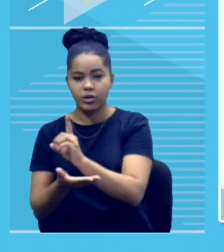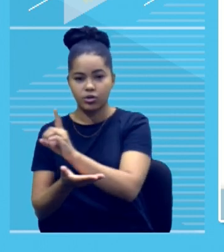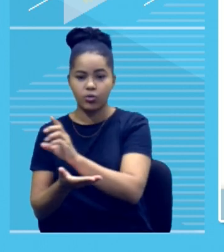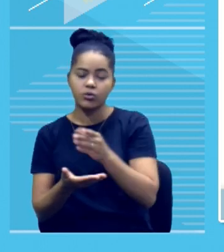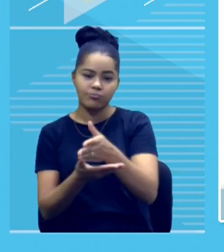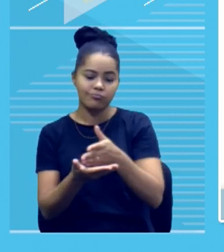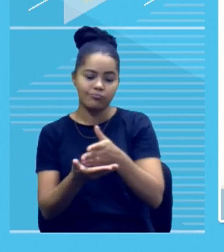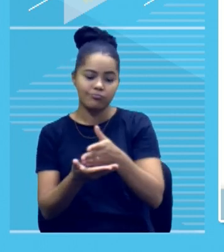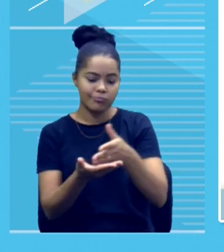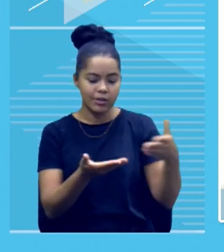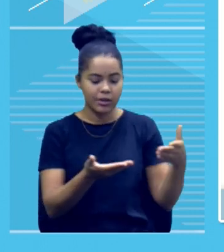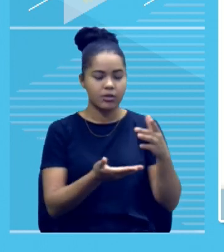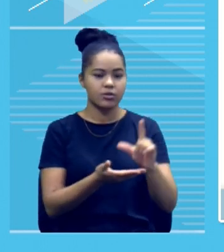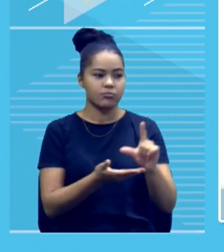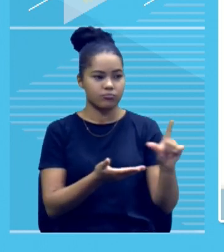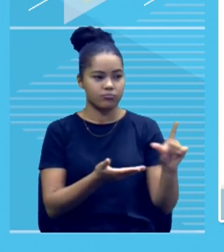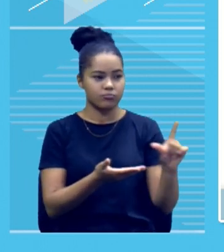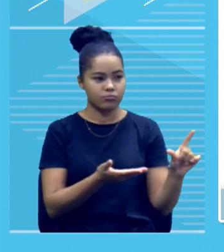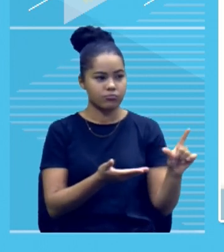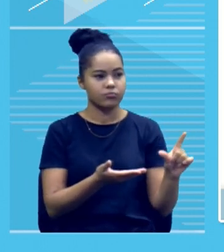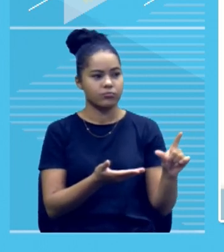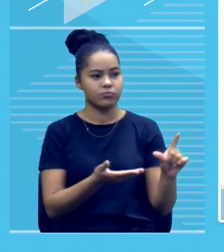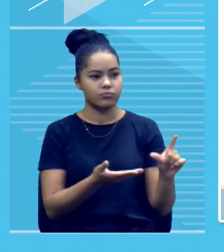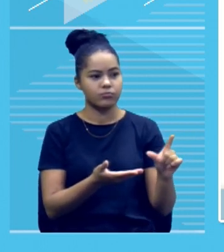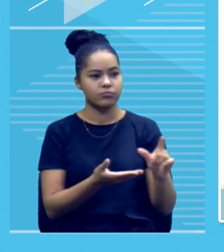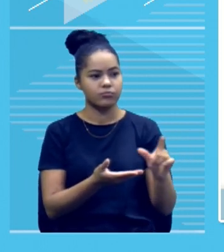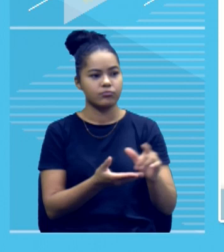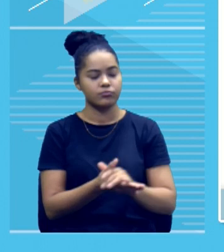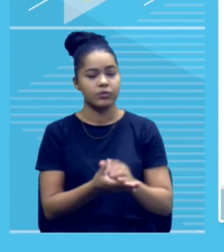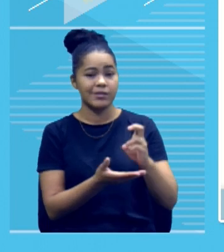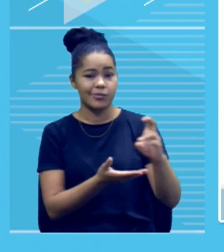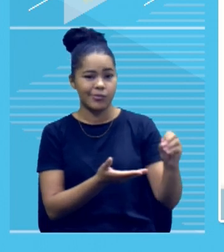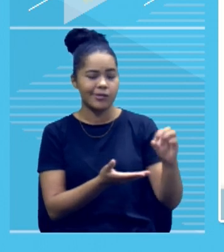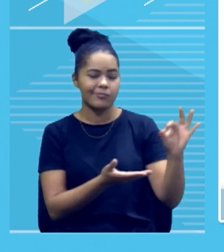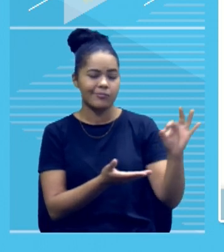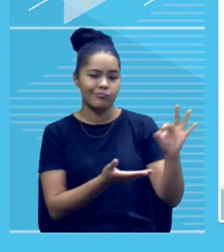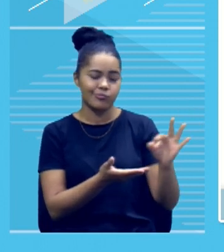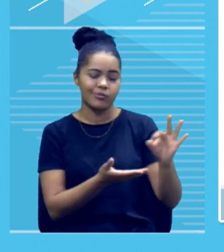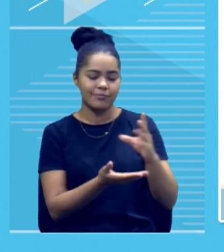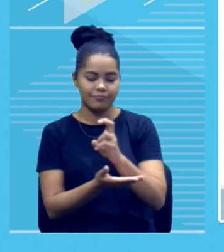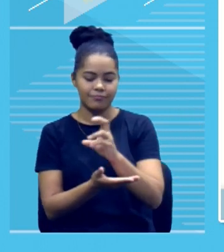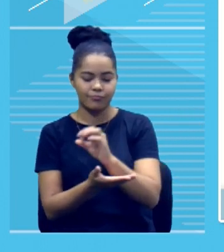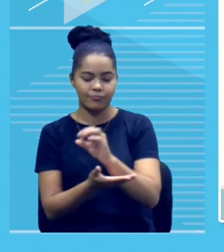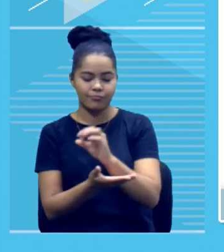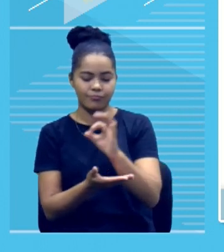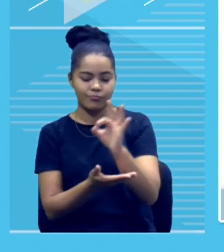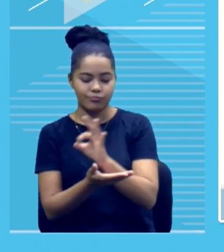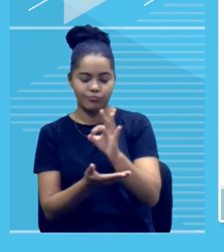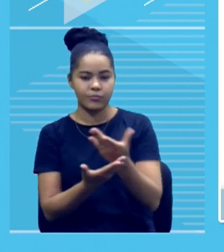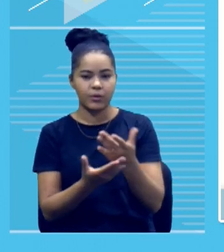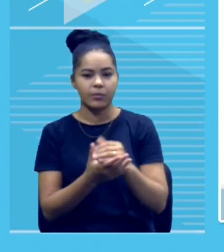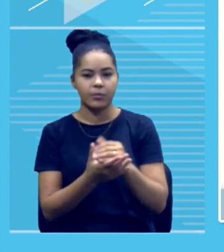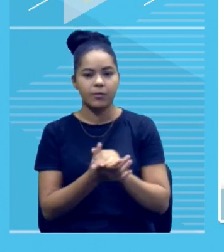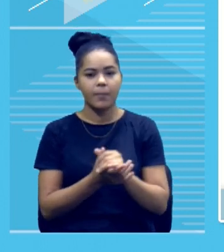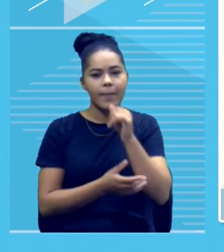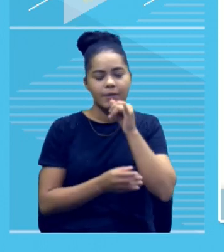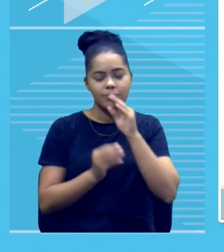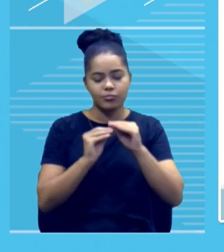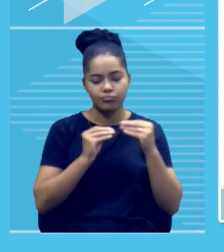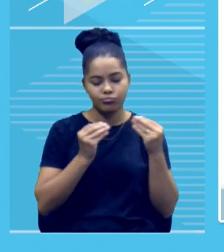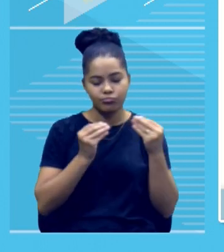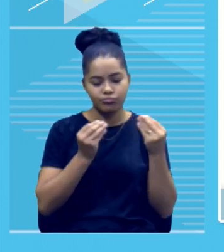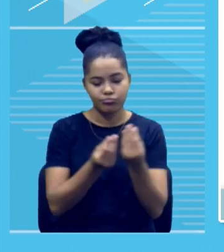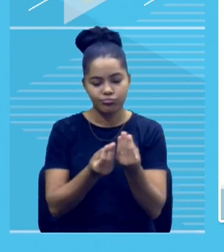50% de levógero. Ora, se eu pego uma substância que desviou a luz polarizada 30 graus para a direita,